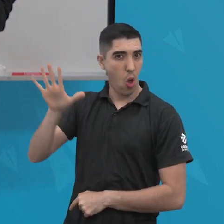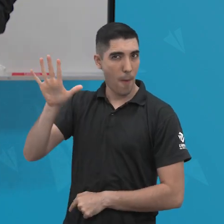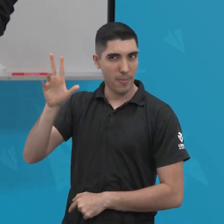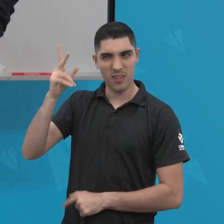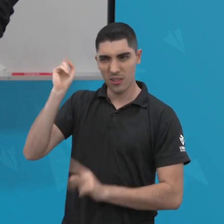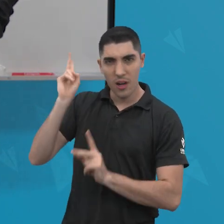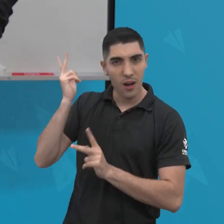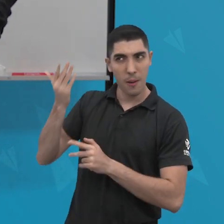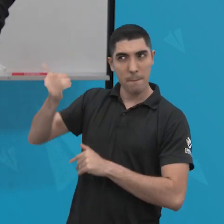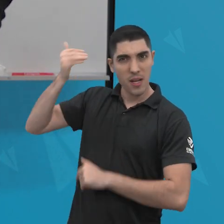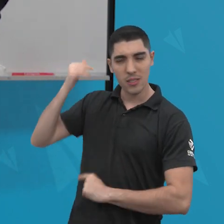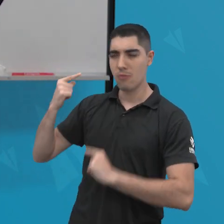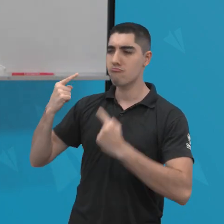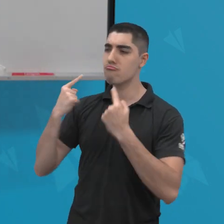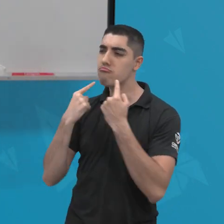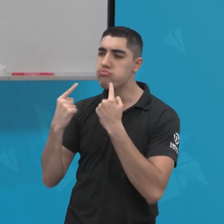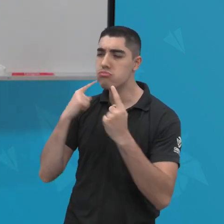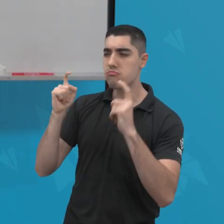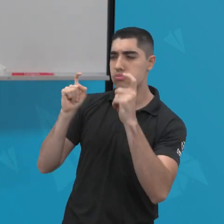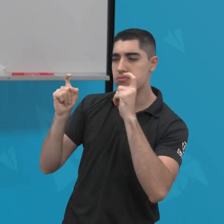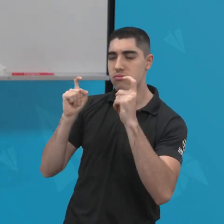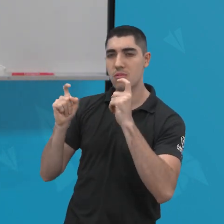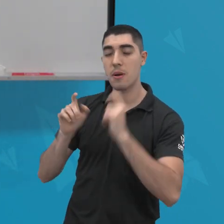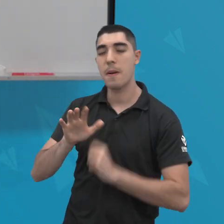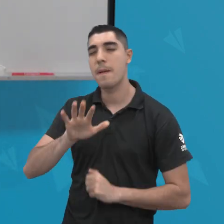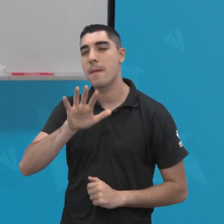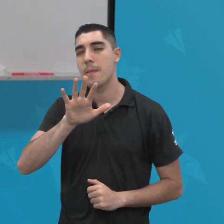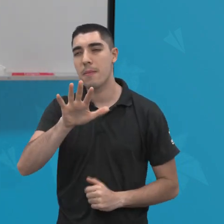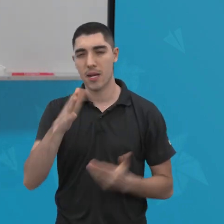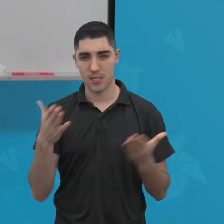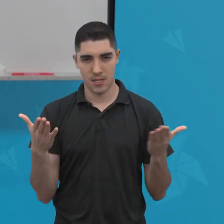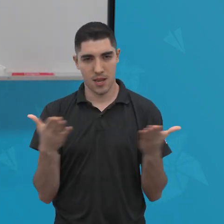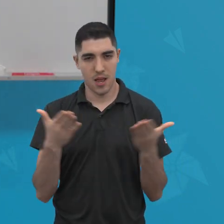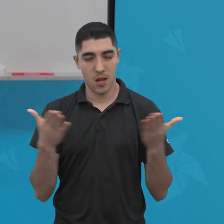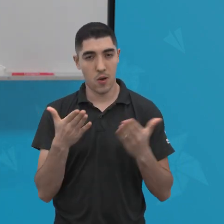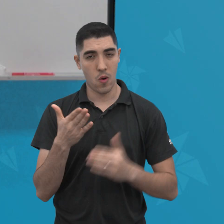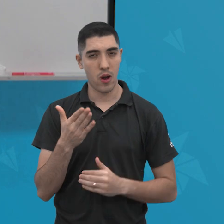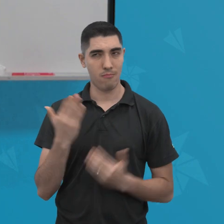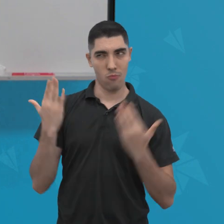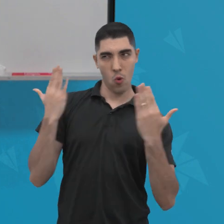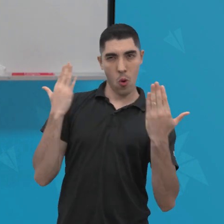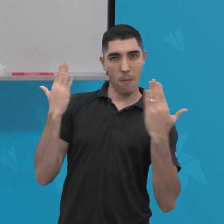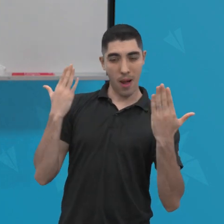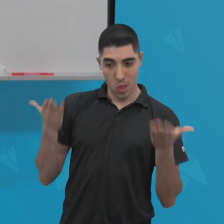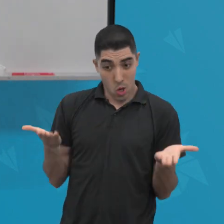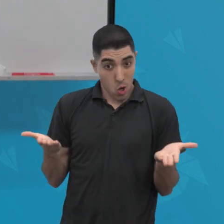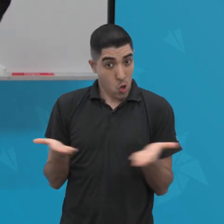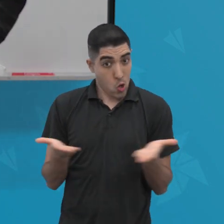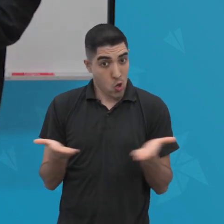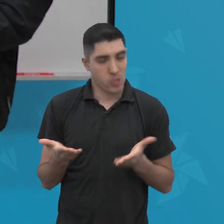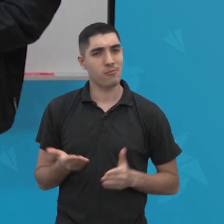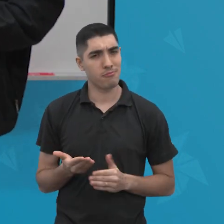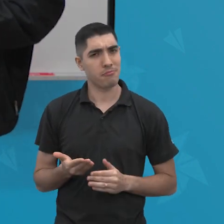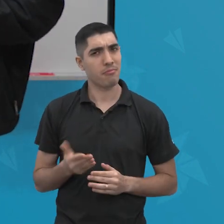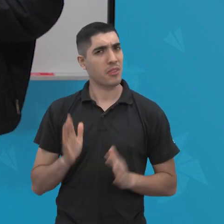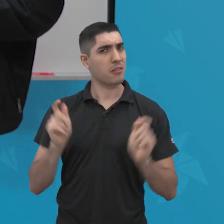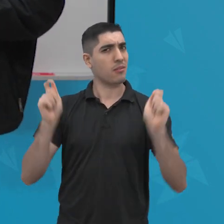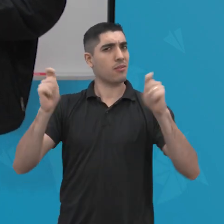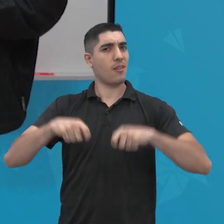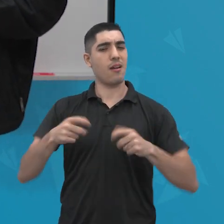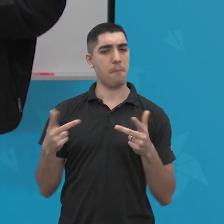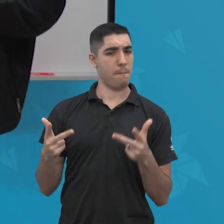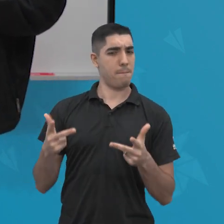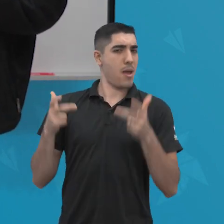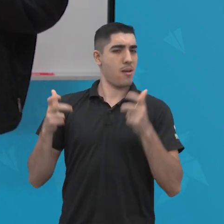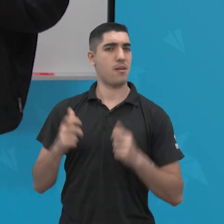momento, só que o interessante é que quando nós olhamos em relação aos dias de hoje, nós percebemos